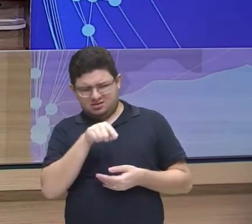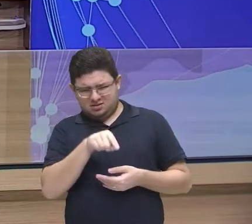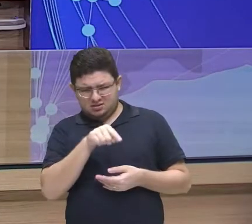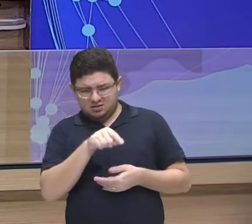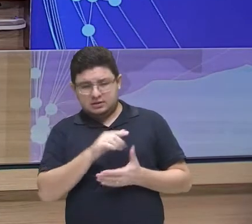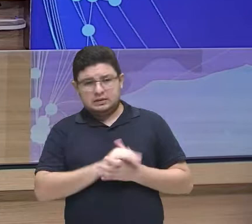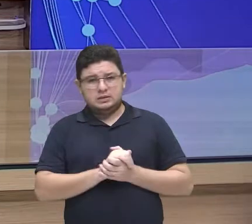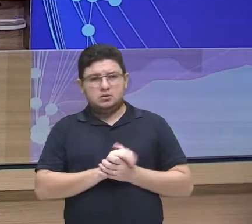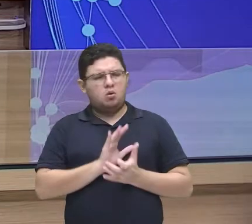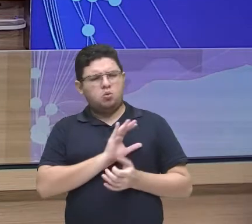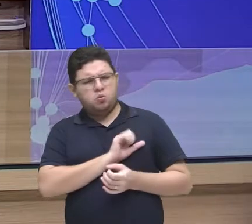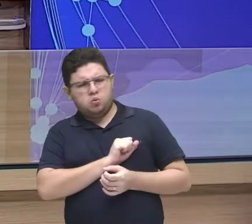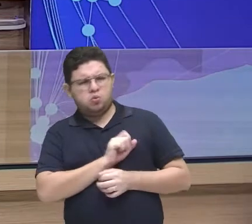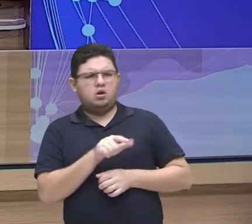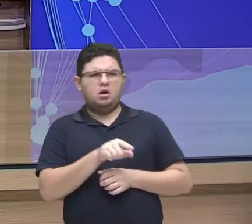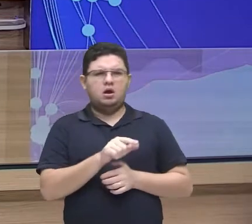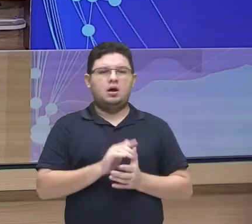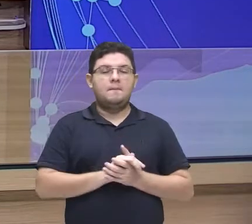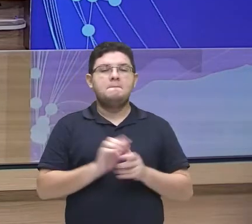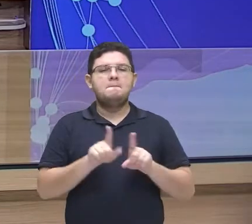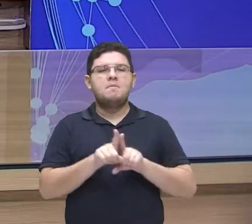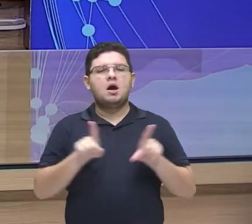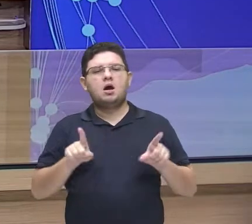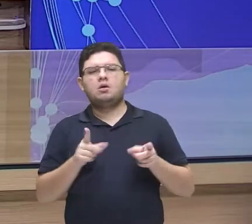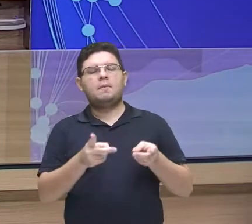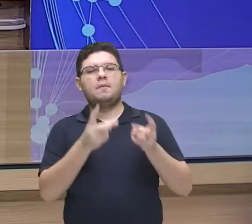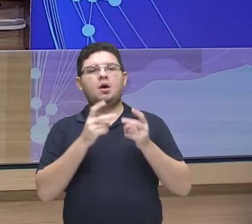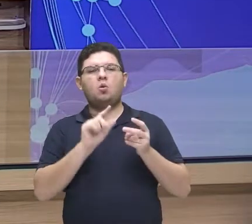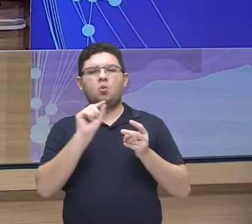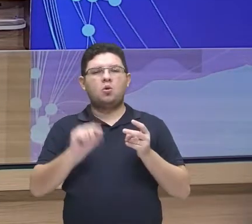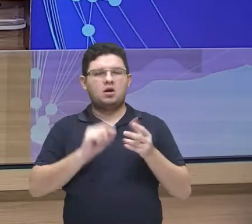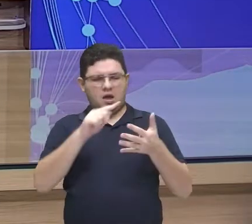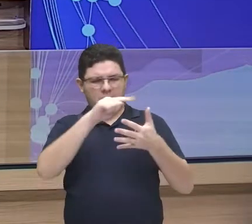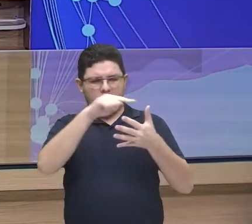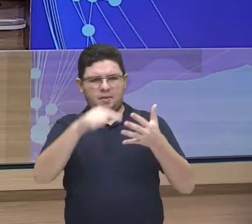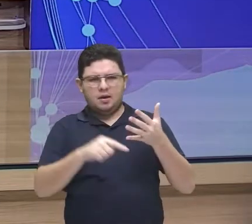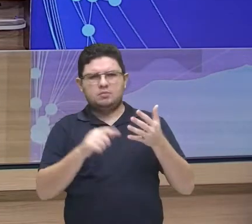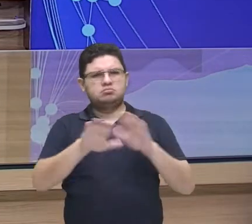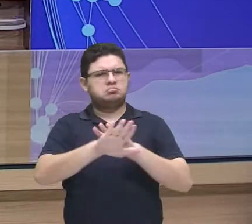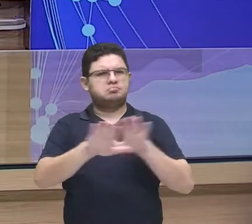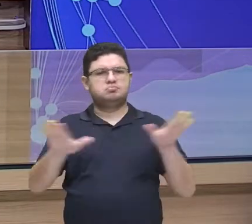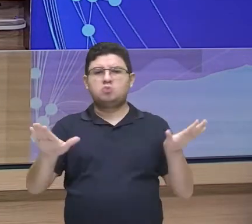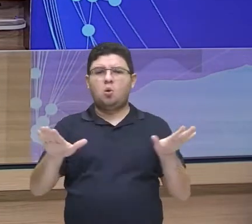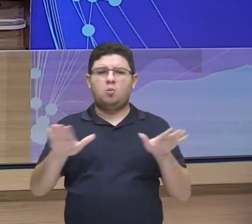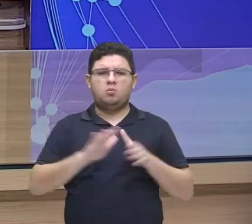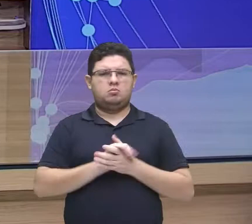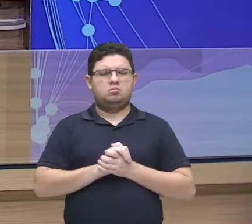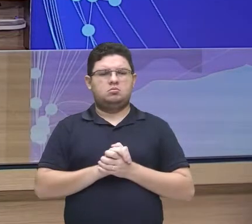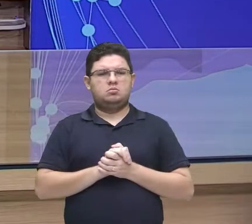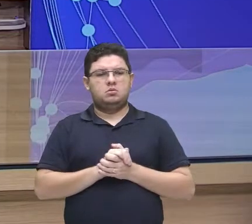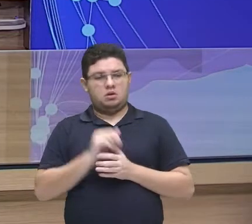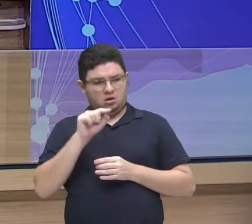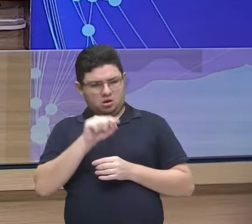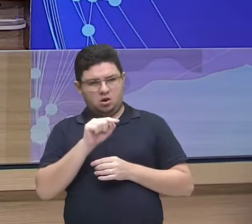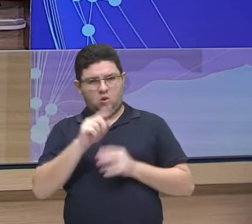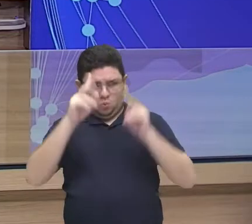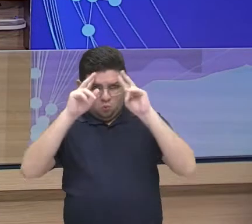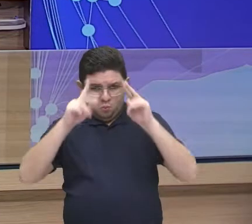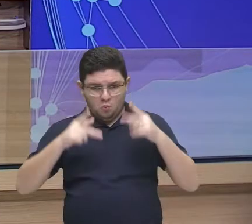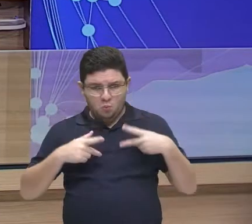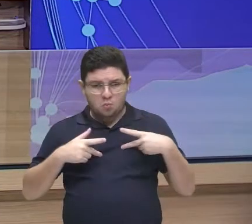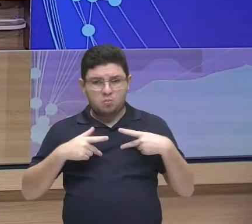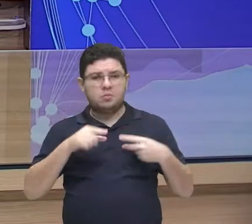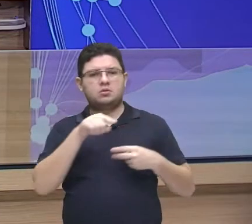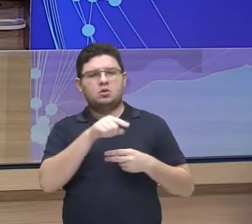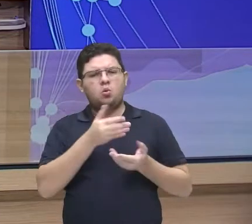chegou, mas não percebe que ele só faz isso. Então é aquele corpo, aquele ser humano que chegou, ele vai